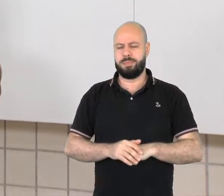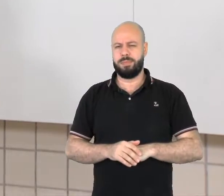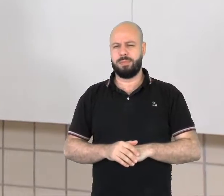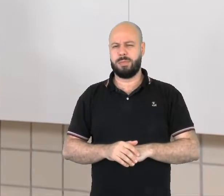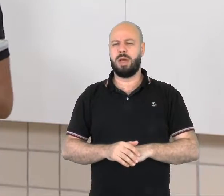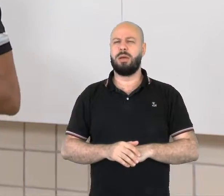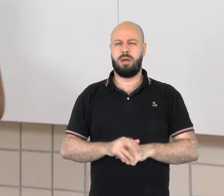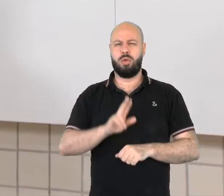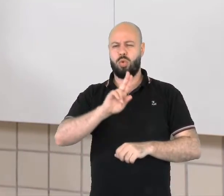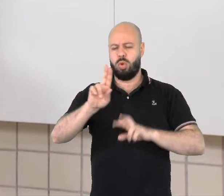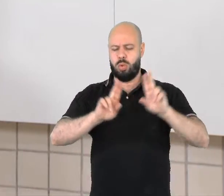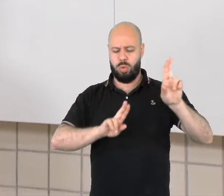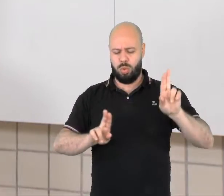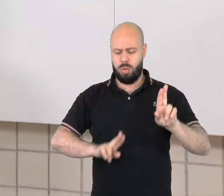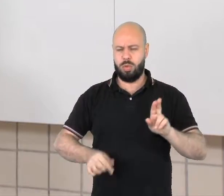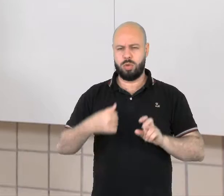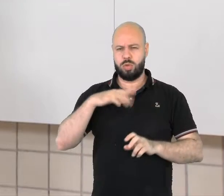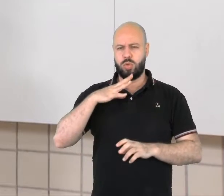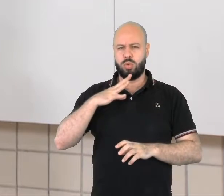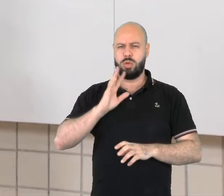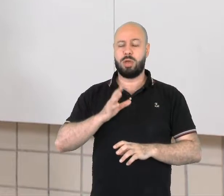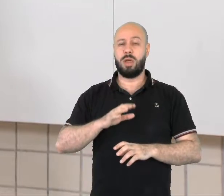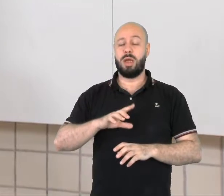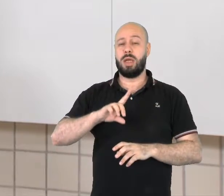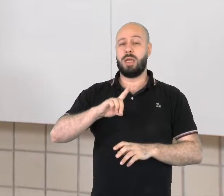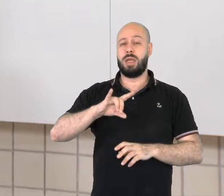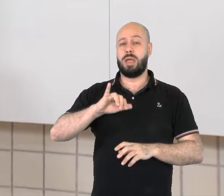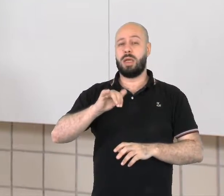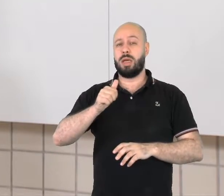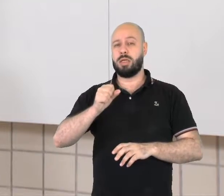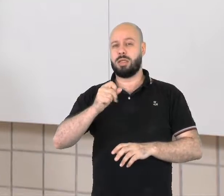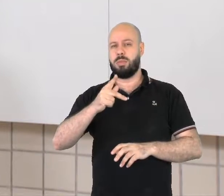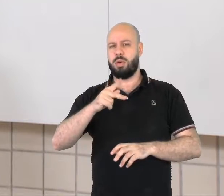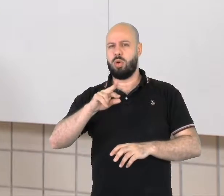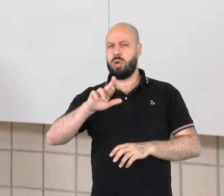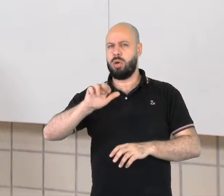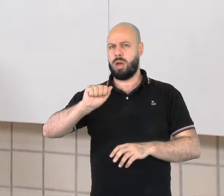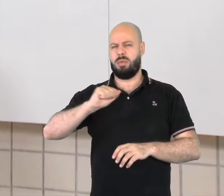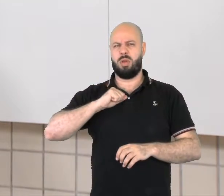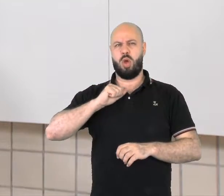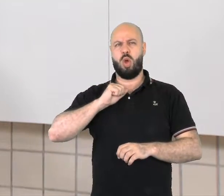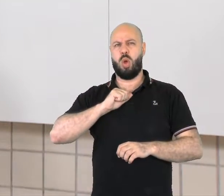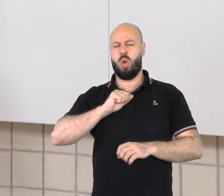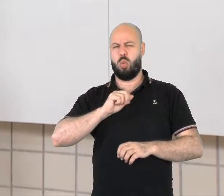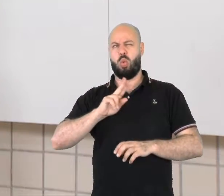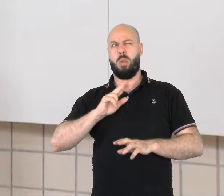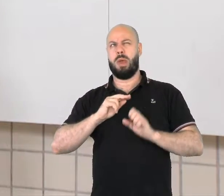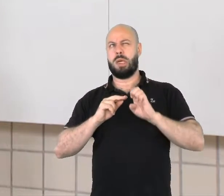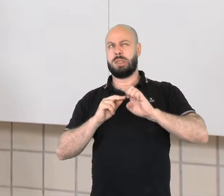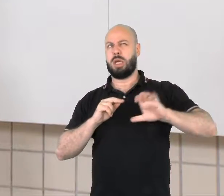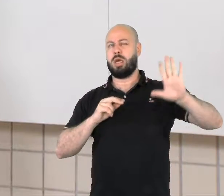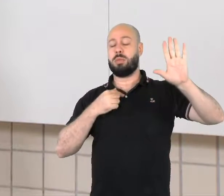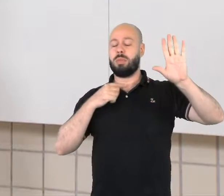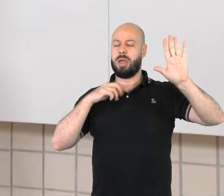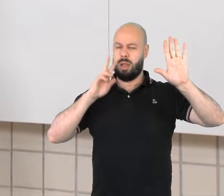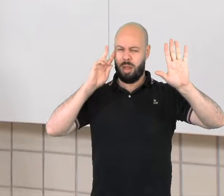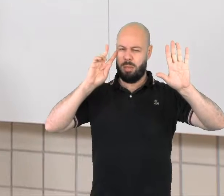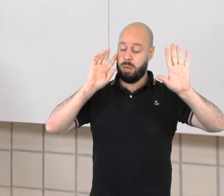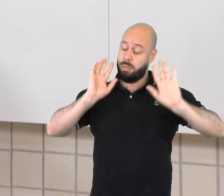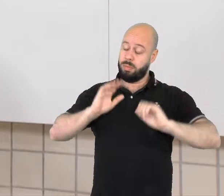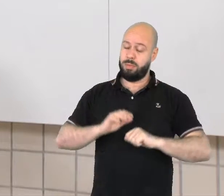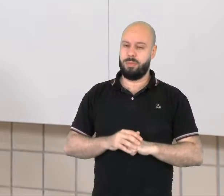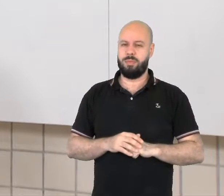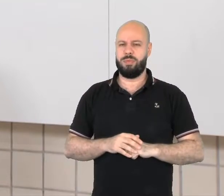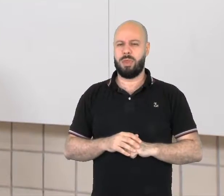bem conhecidos para vocês, inclusive o diáspora. Não sei se europeia vocês já viram, mas vocês devem lembrar da minha aula, né?